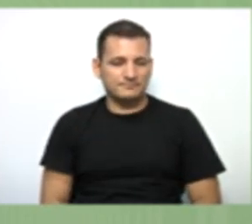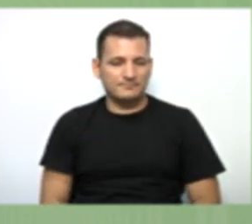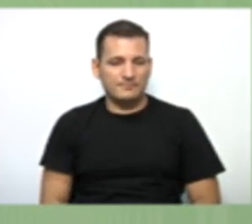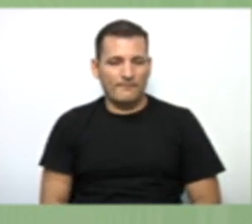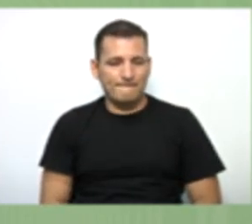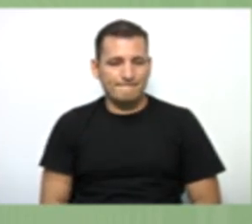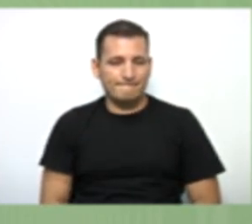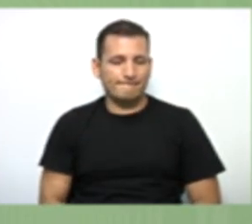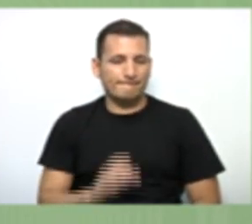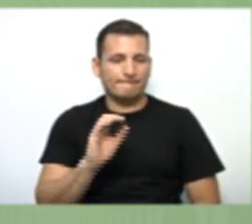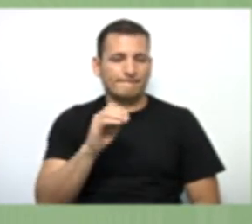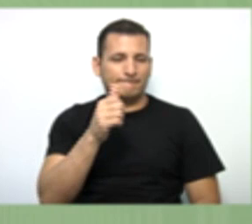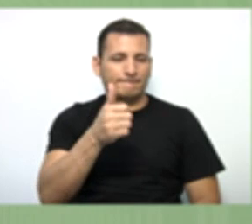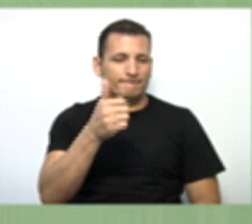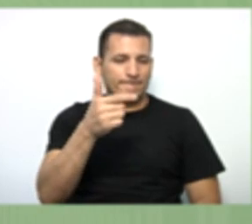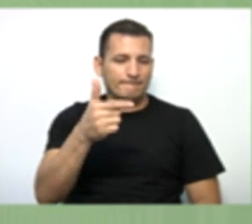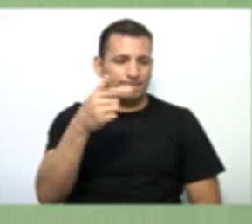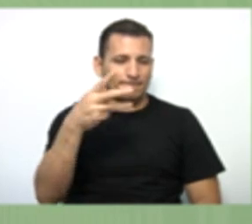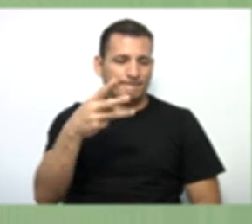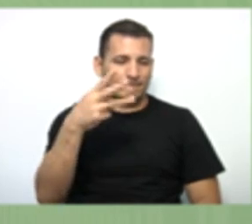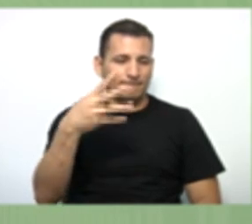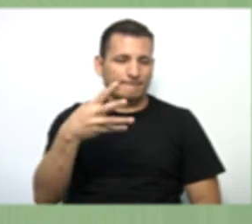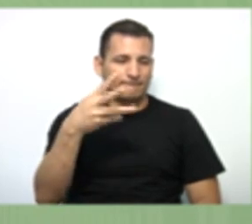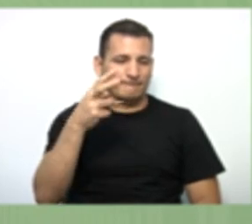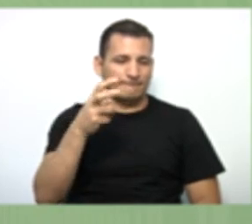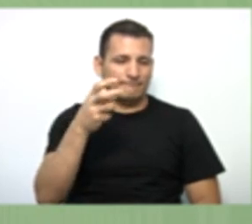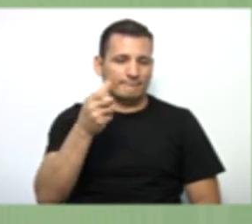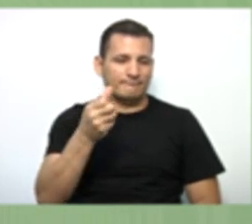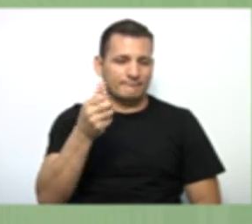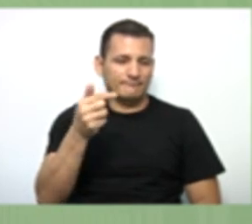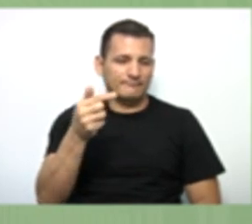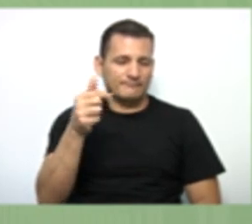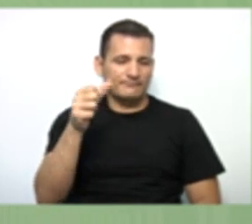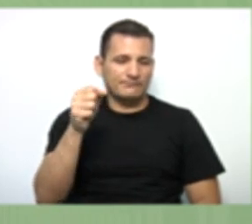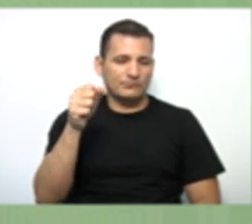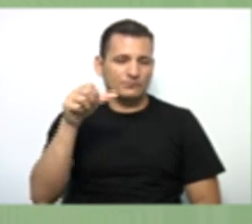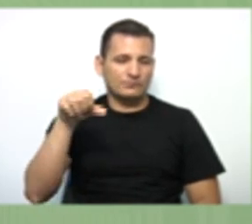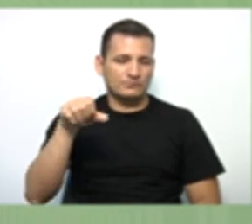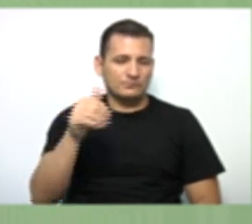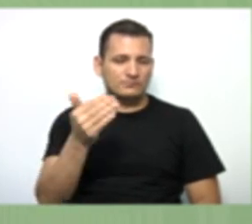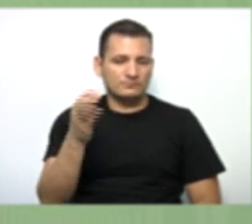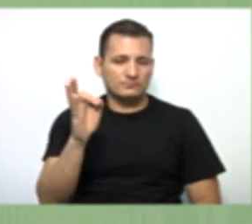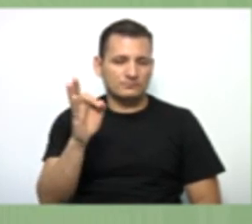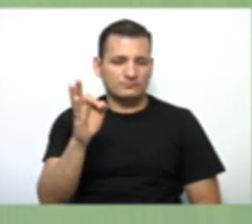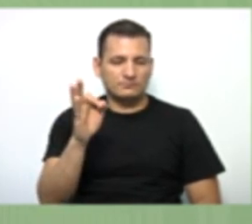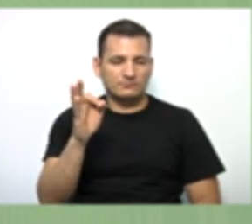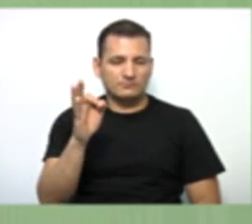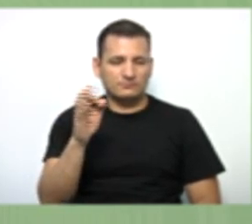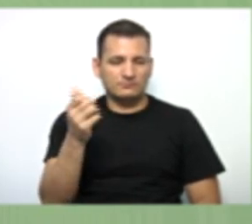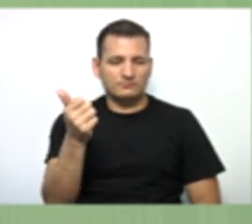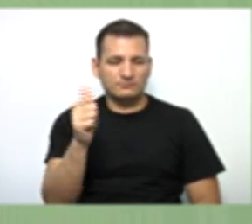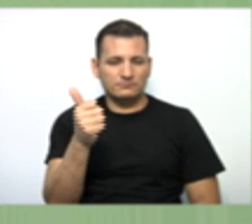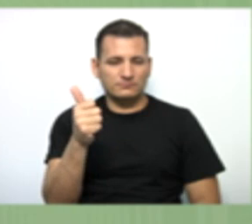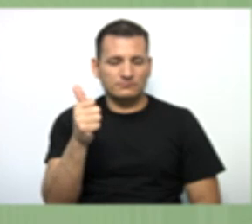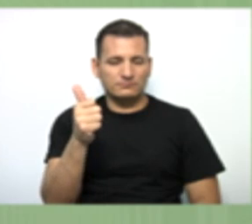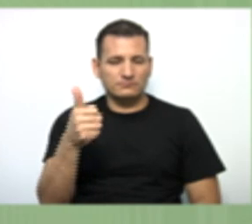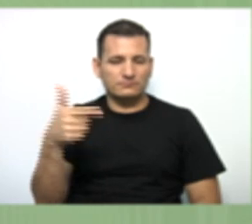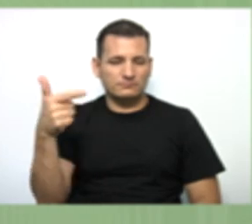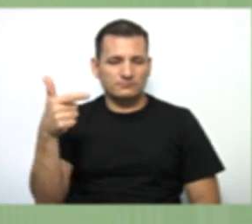1, 2, 3, 4, 5, 6, 7, 8, 9, 10, 11, 12.